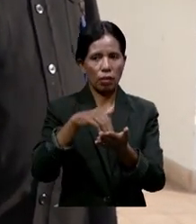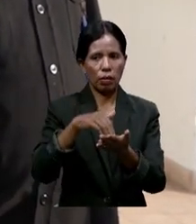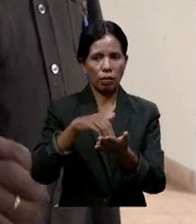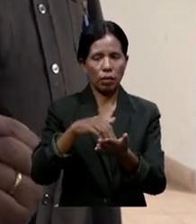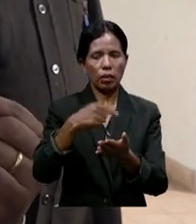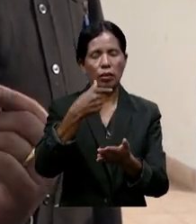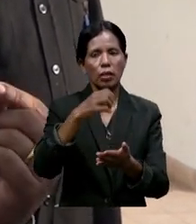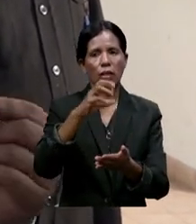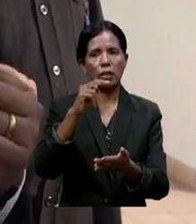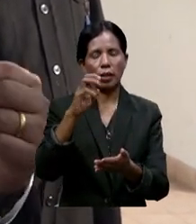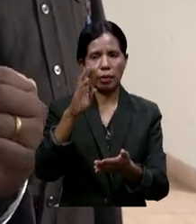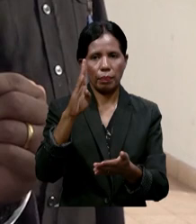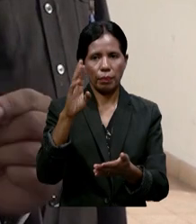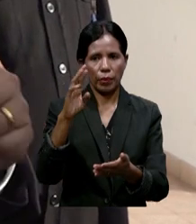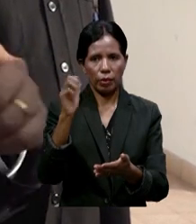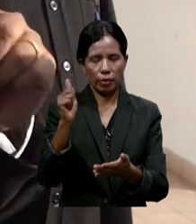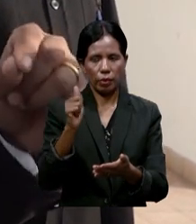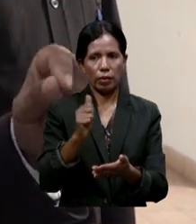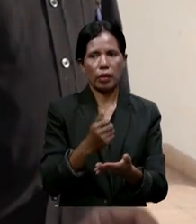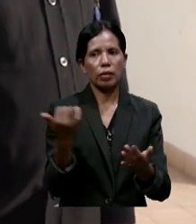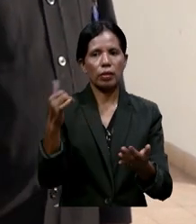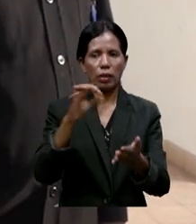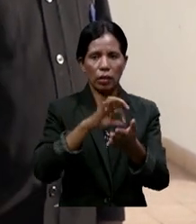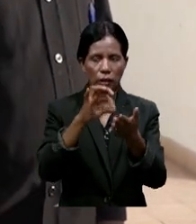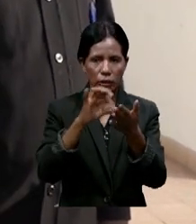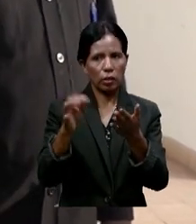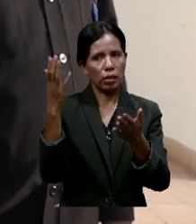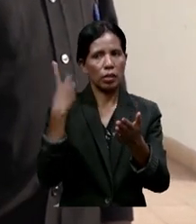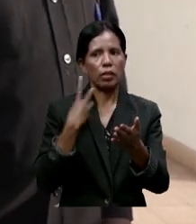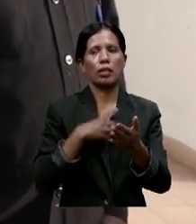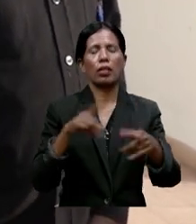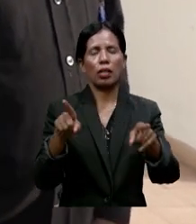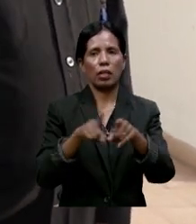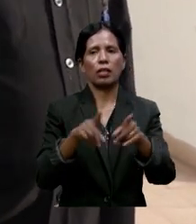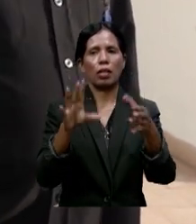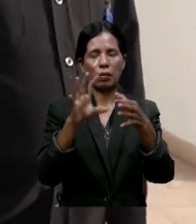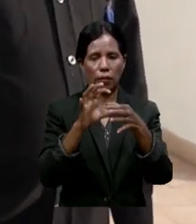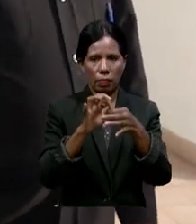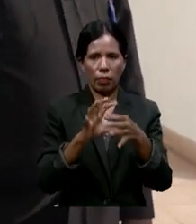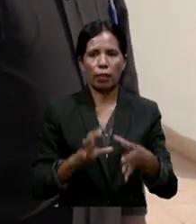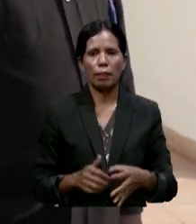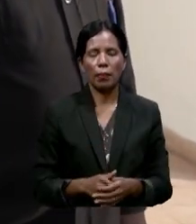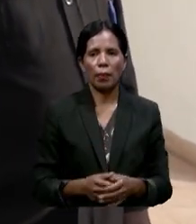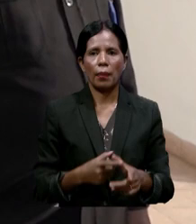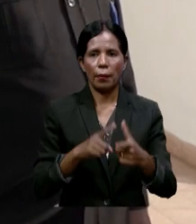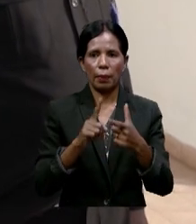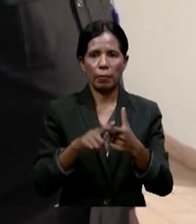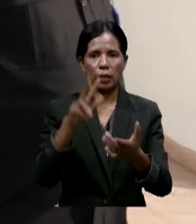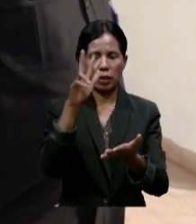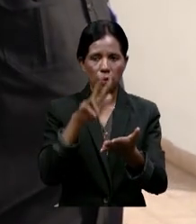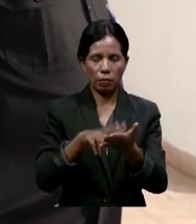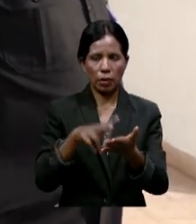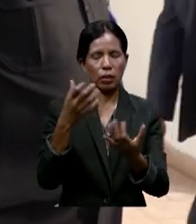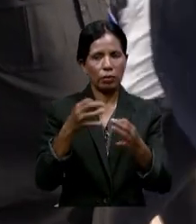Genebra secretariat do WTO nem para ser regista e tan un dar membro ne ne depois de ratifica te